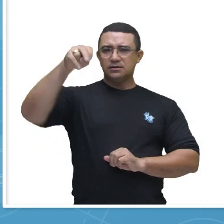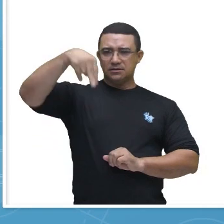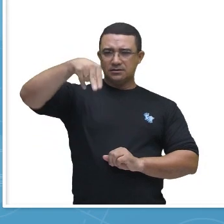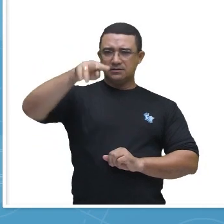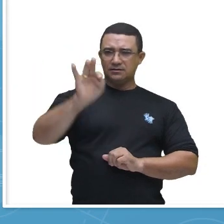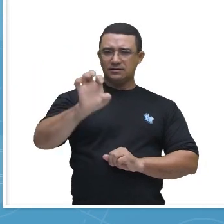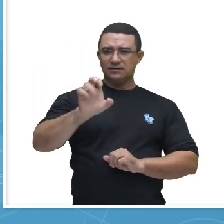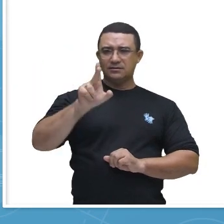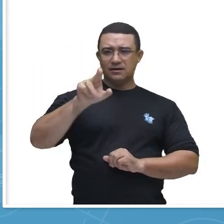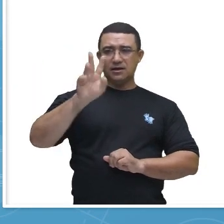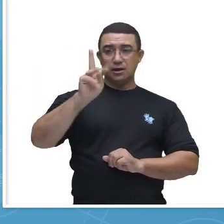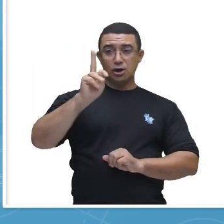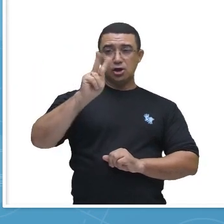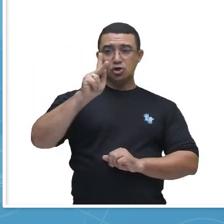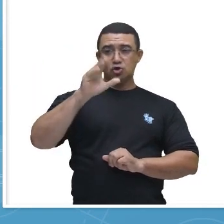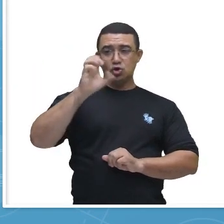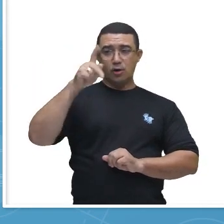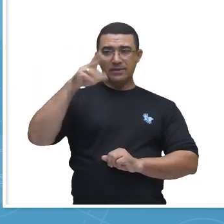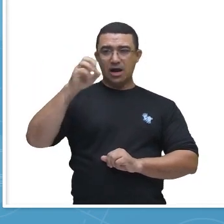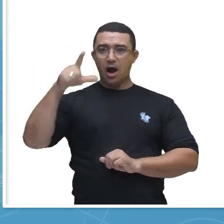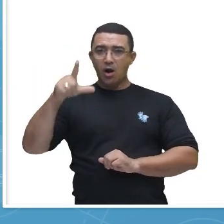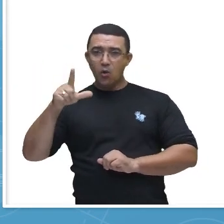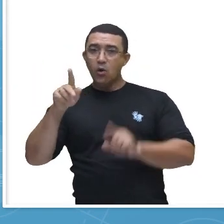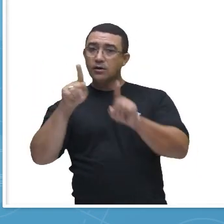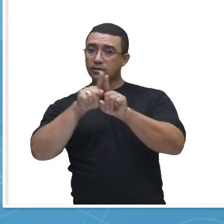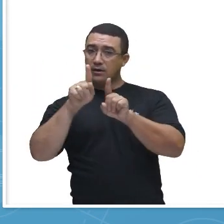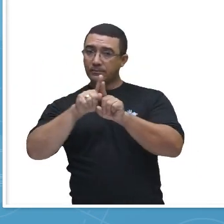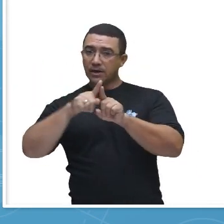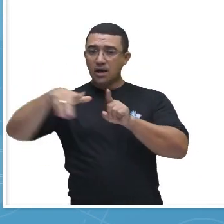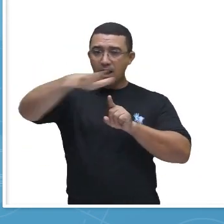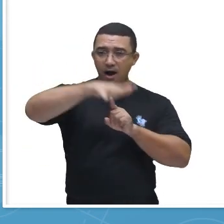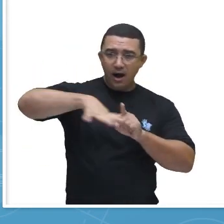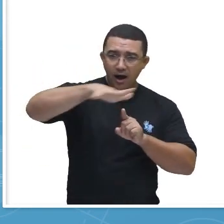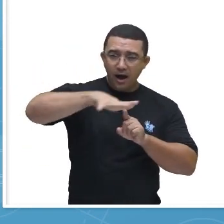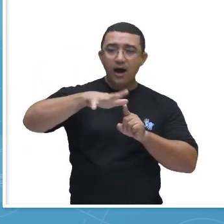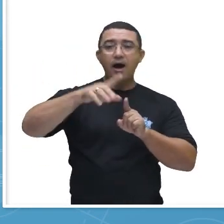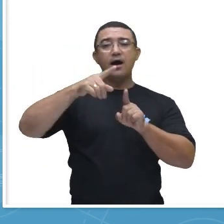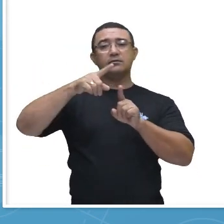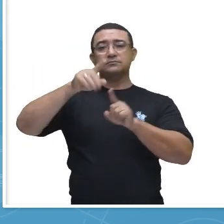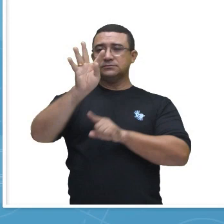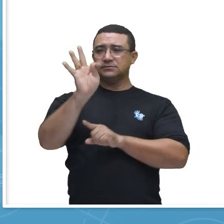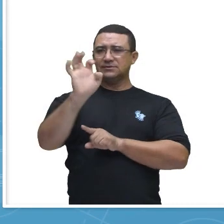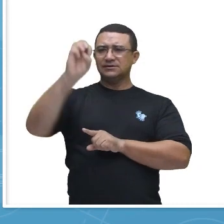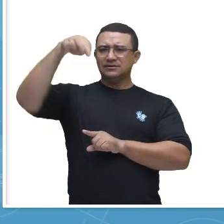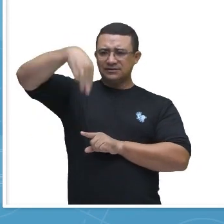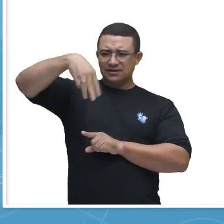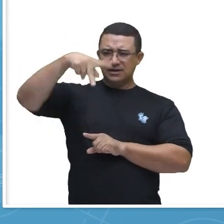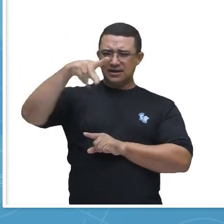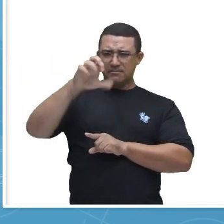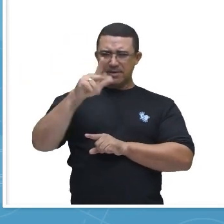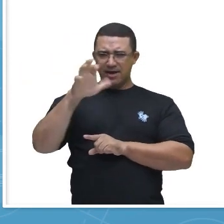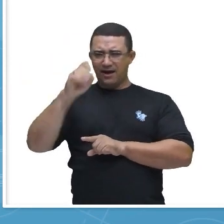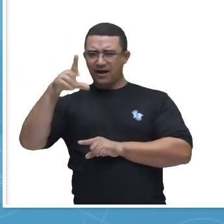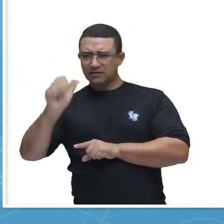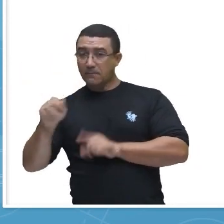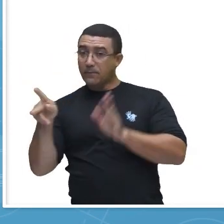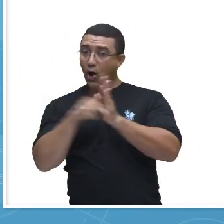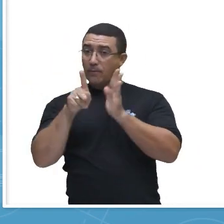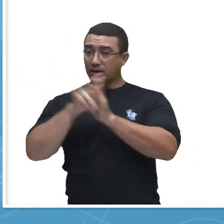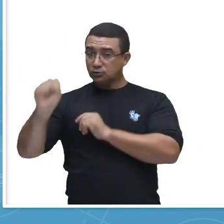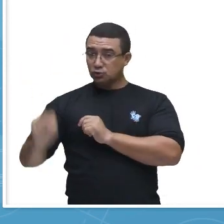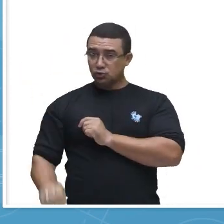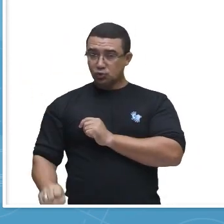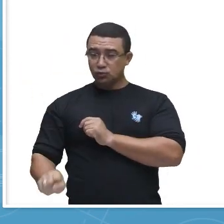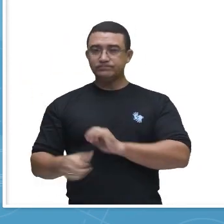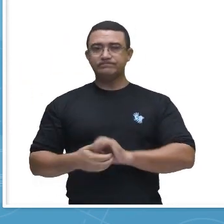e zona temperada do sul. Opa, falou em zona intertropical, né? Será? E aí fala